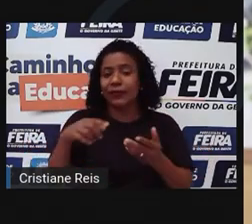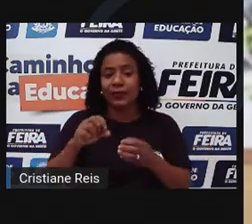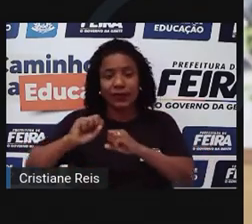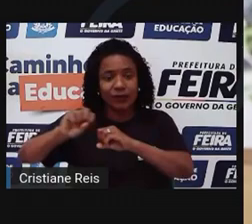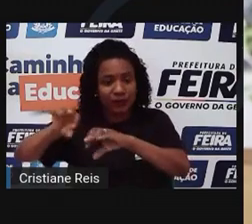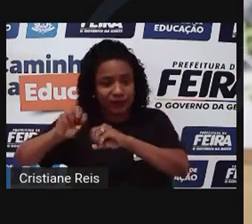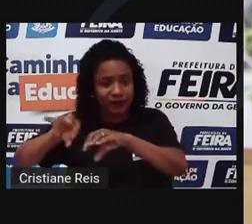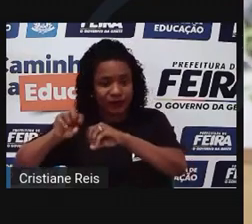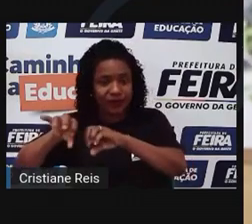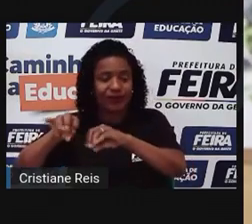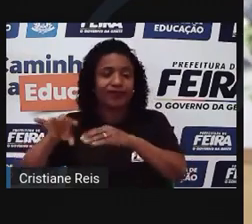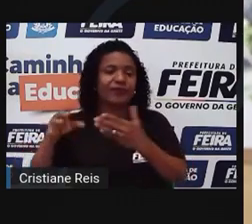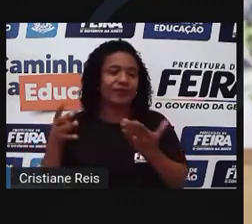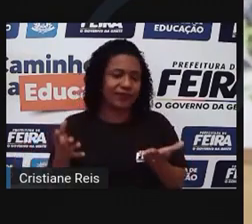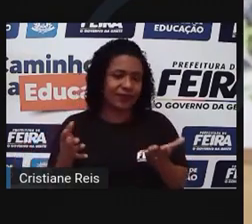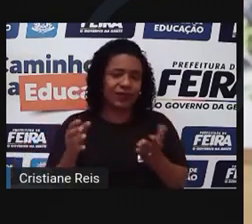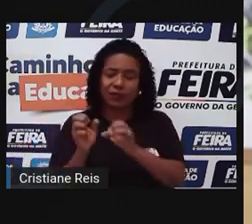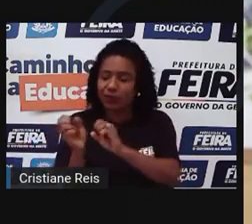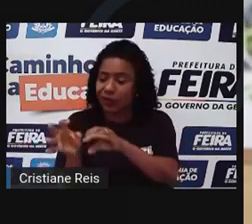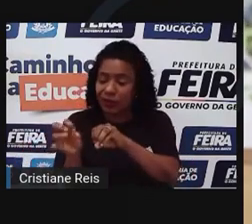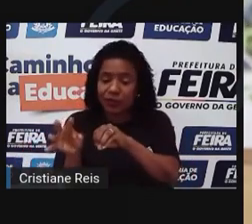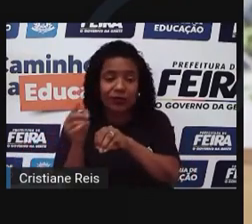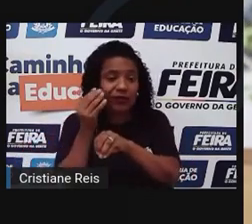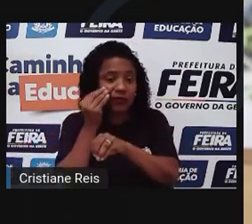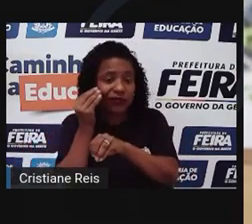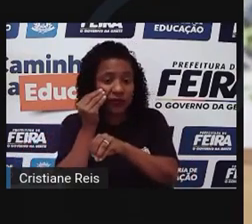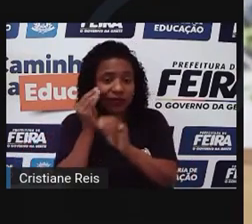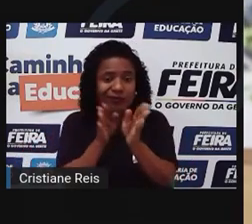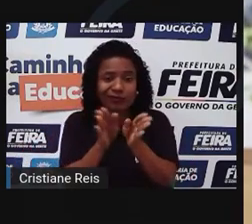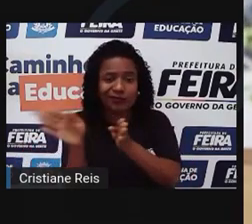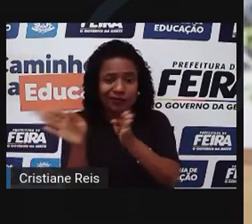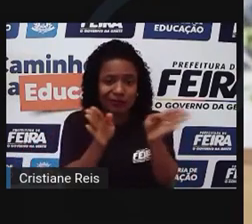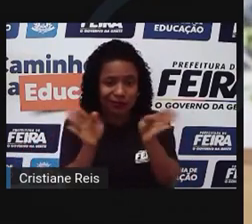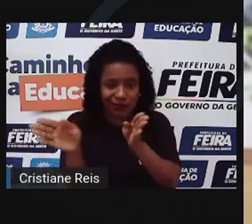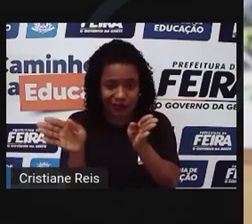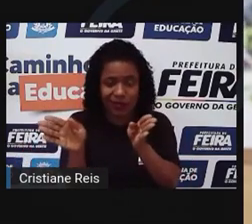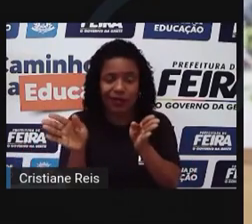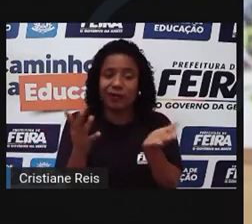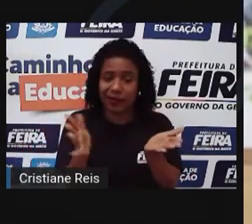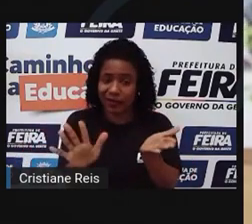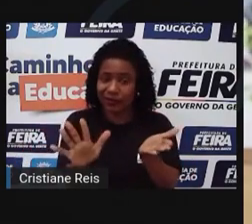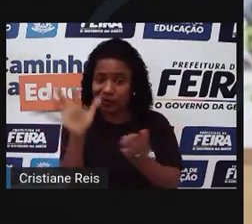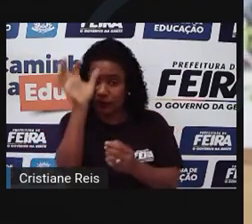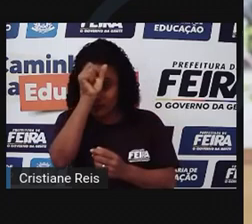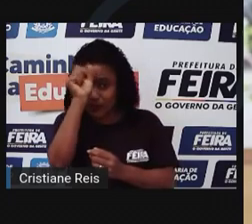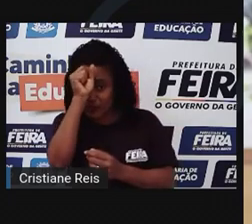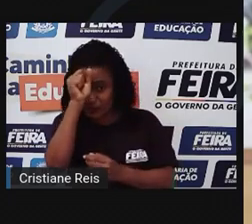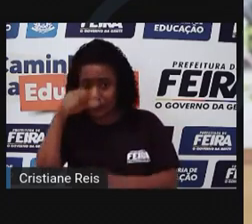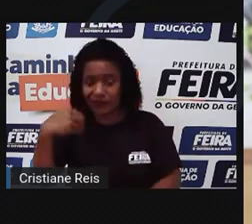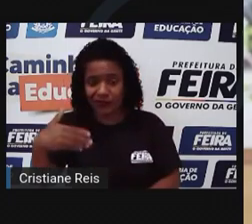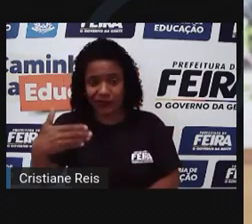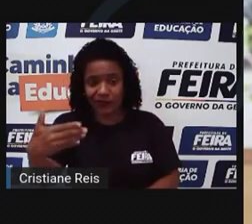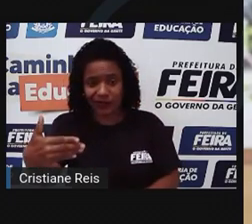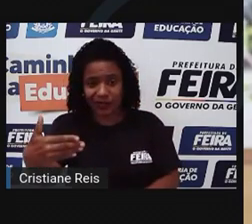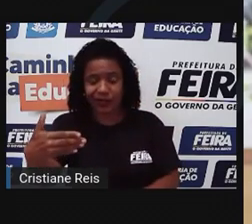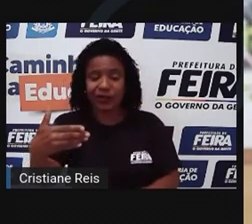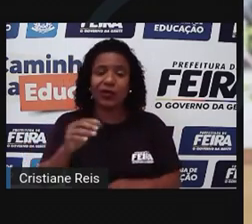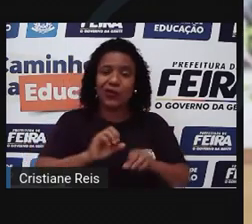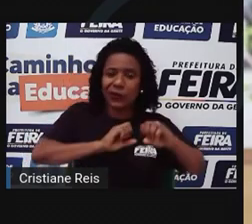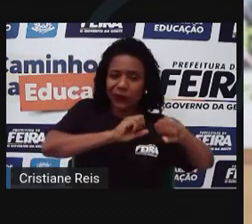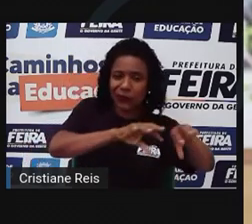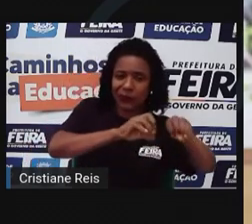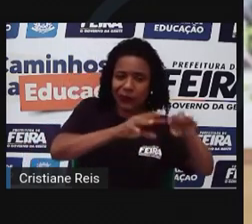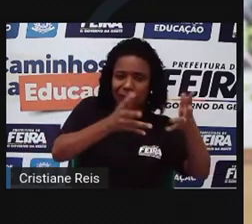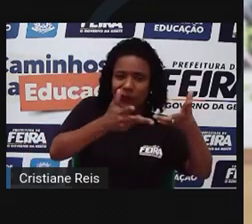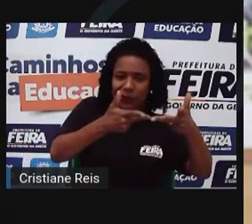sexista muito forte, né? Isso reflete no aprendizado, na maneira como você ensina.